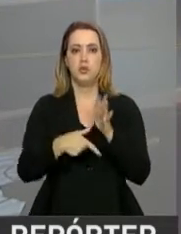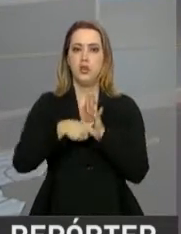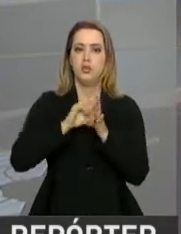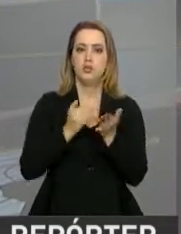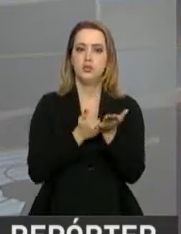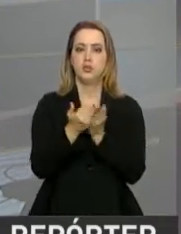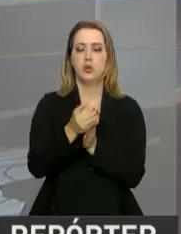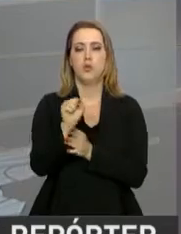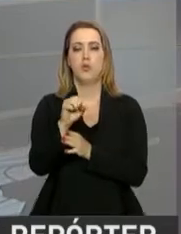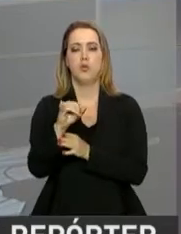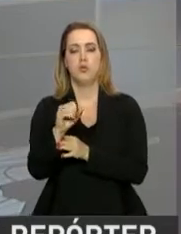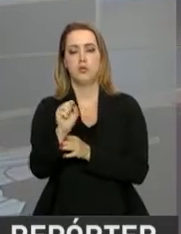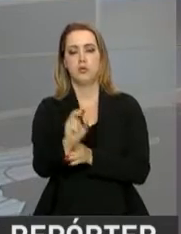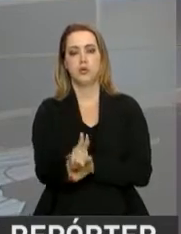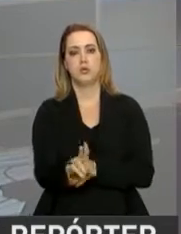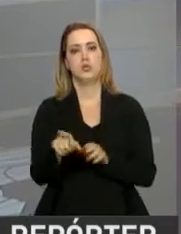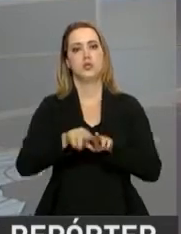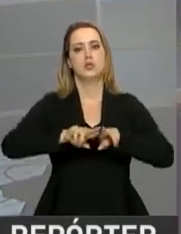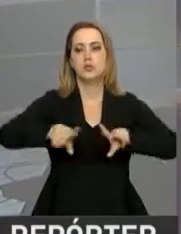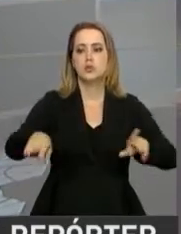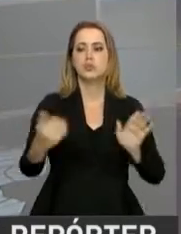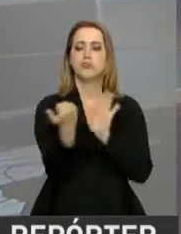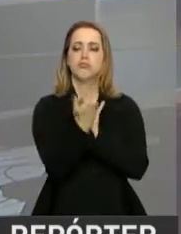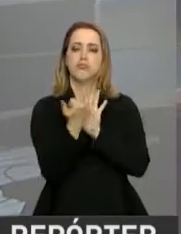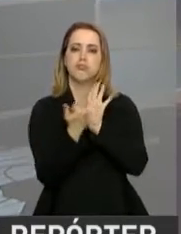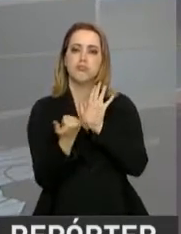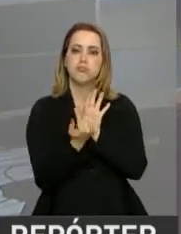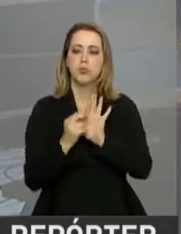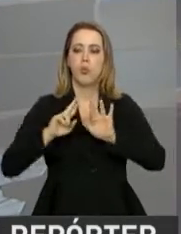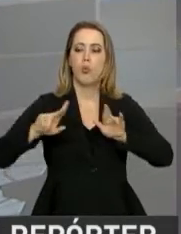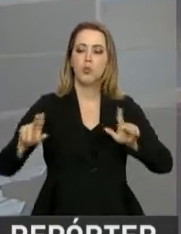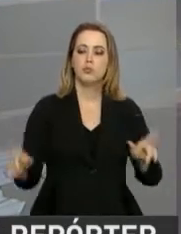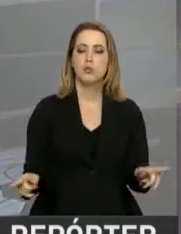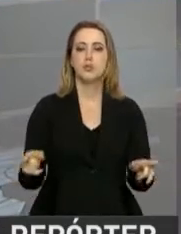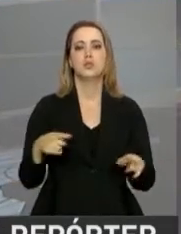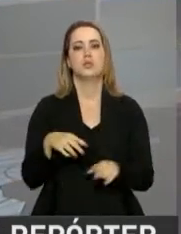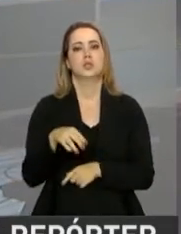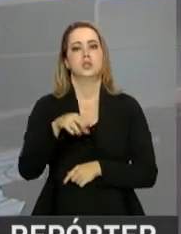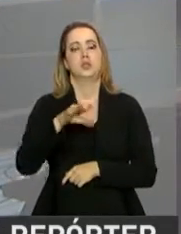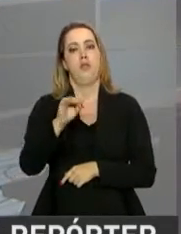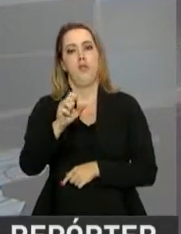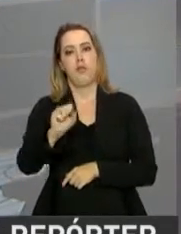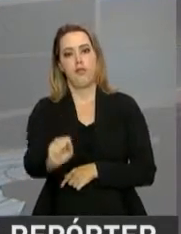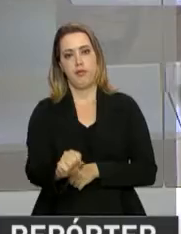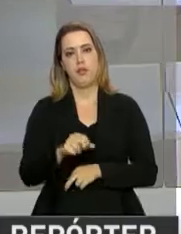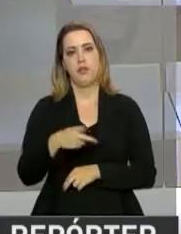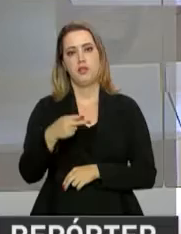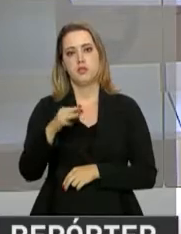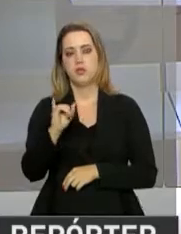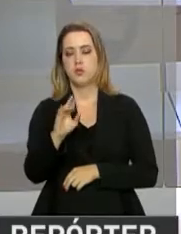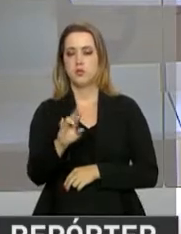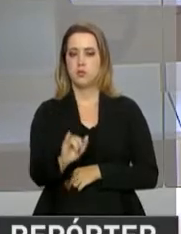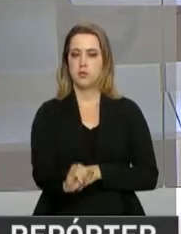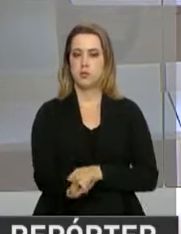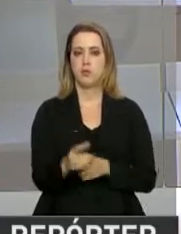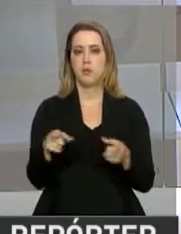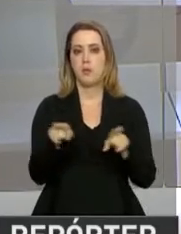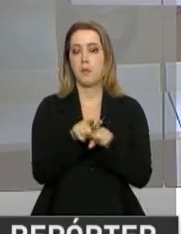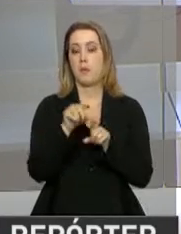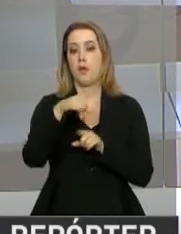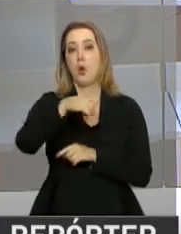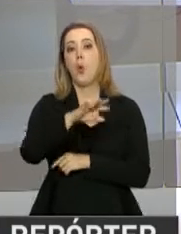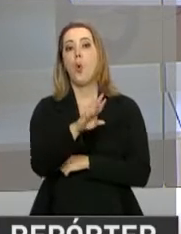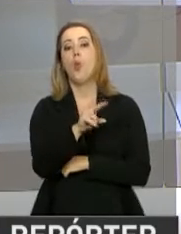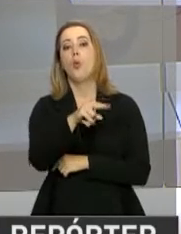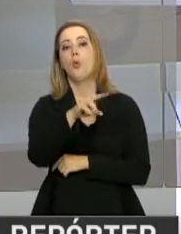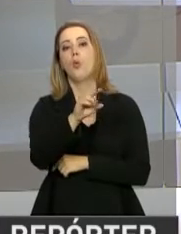de inscrições para outros programas do MEC, como o FIES, o SISU e o ProUni. E, de acordo com o INEP, até o